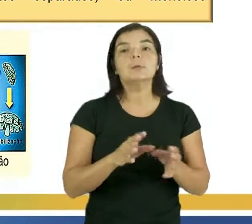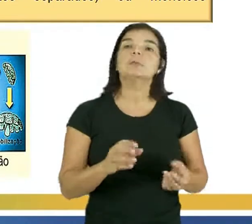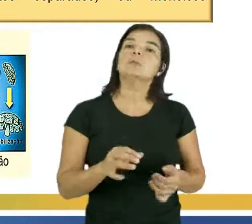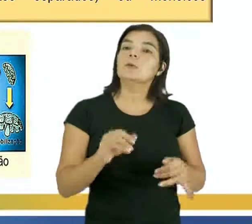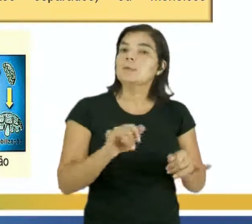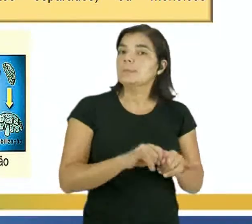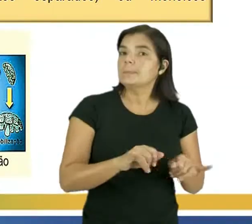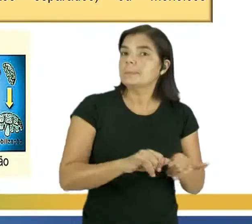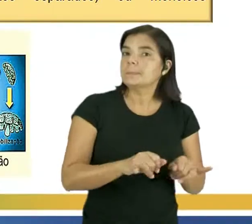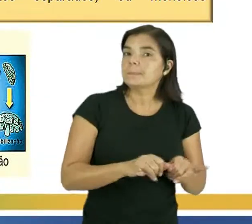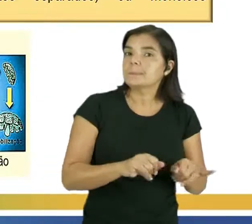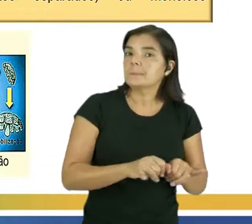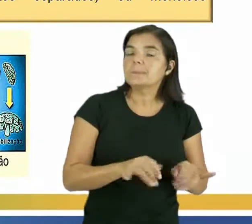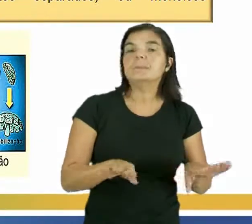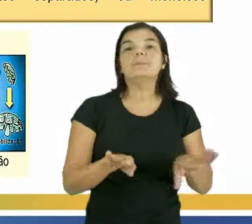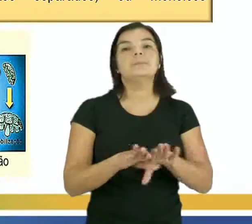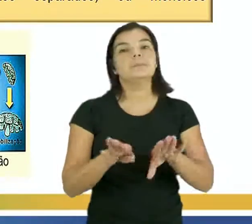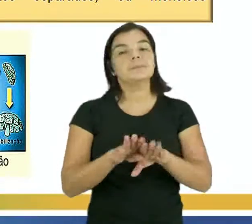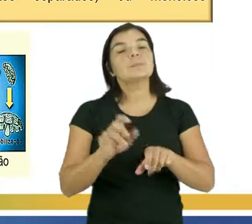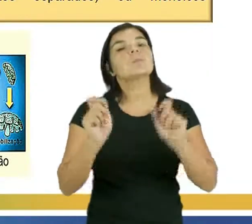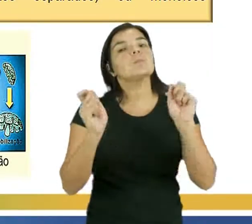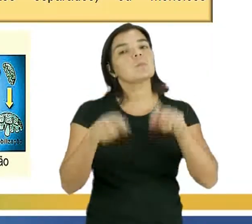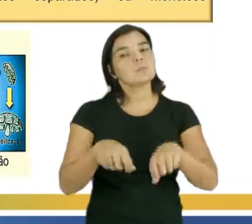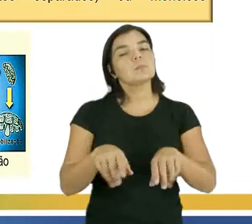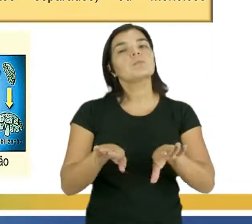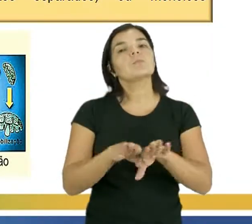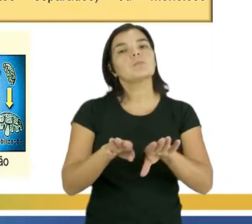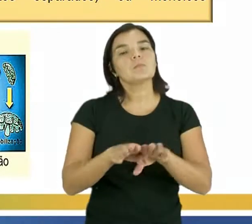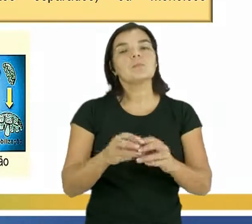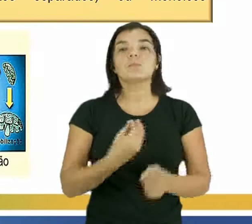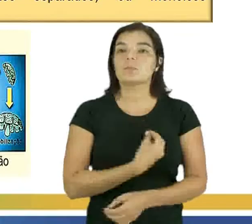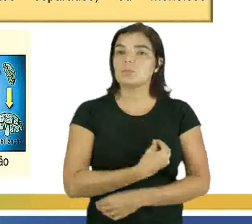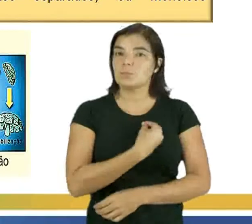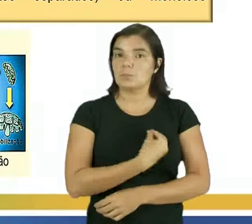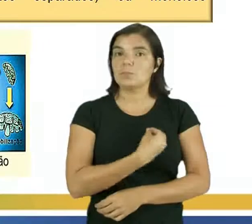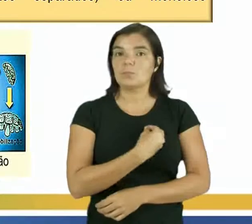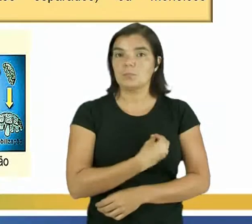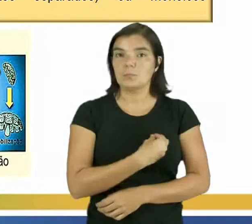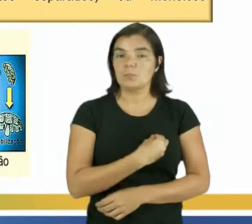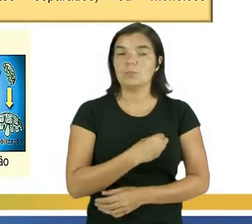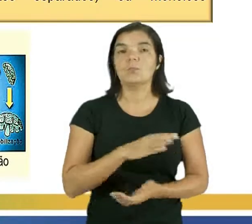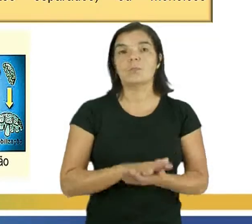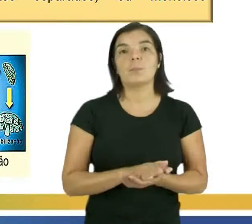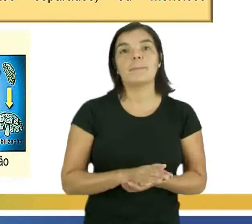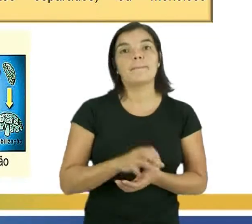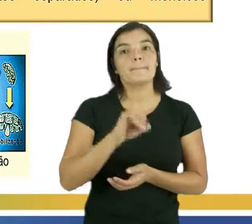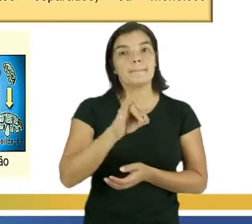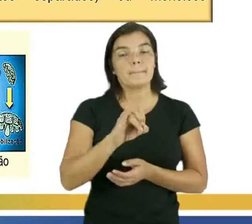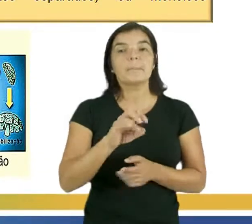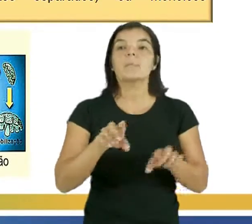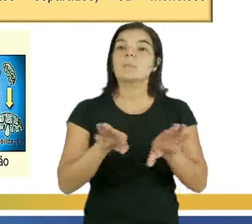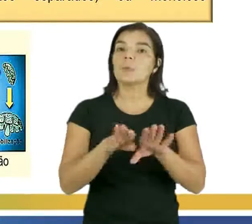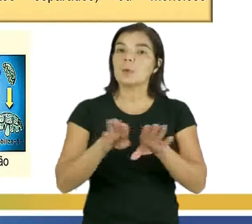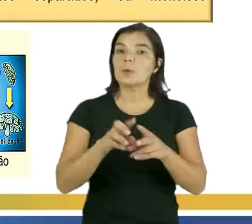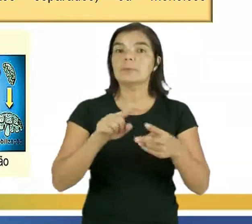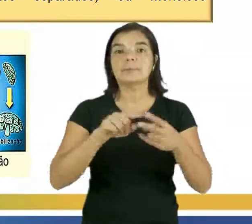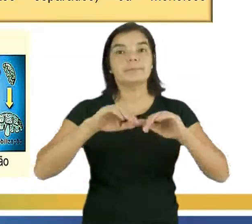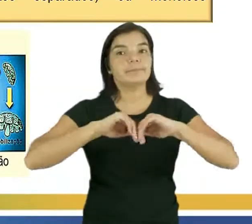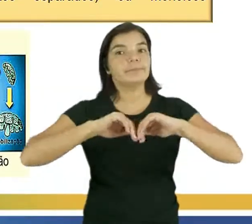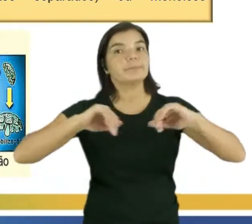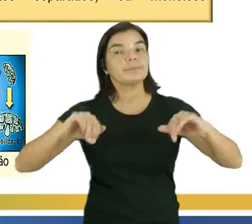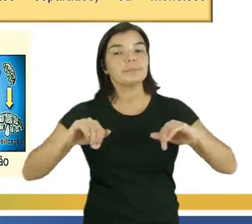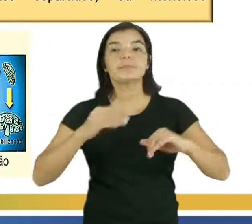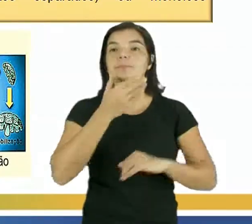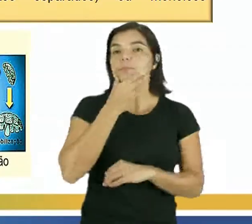reprodução sexuada, que é possível graças à existência de quinidários dioicos, ou seja, quinidários que têm os sexos separados,